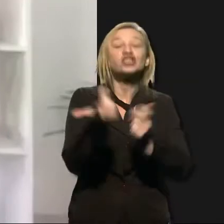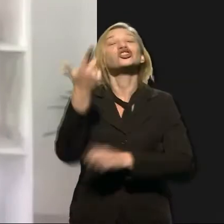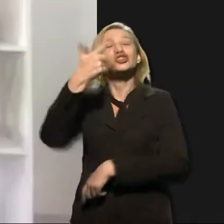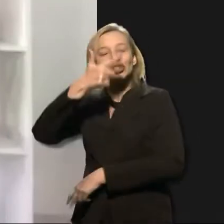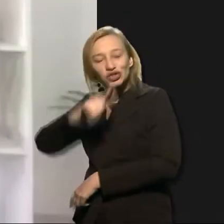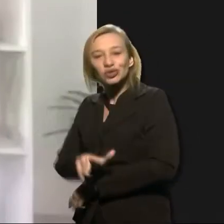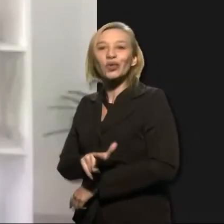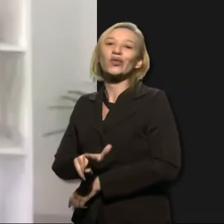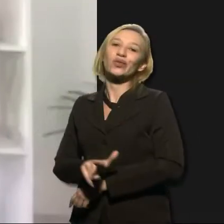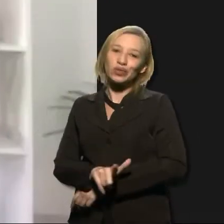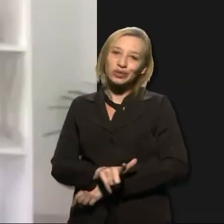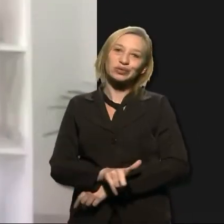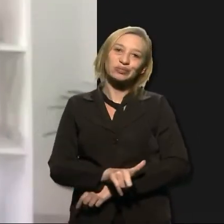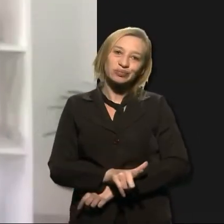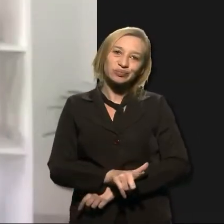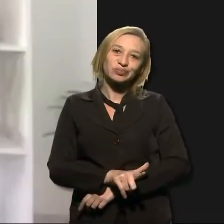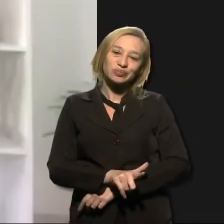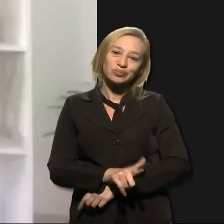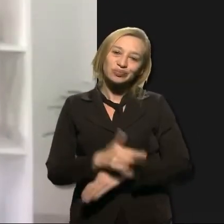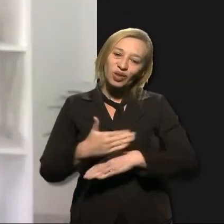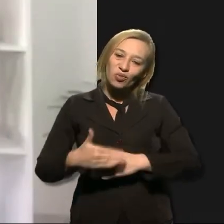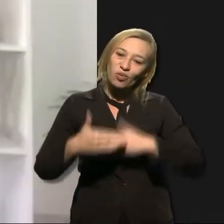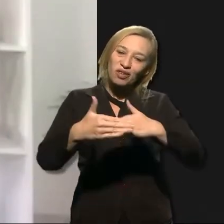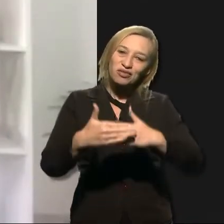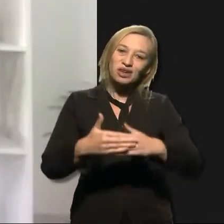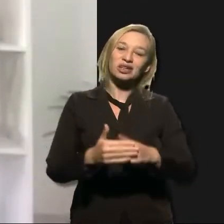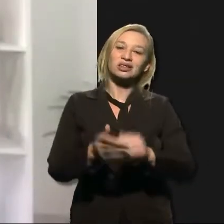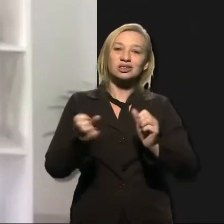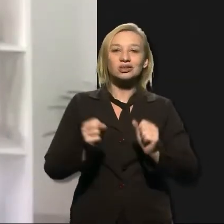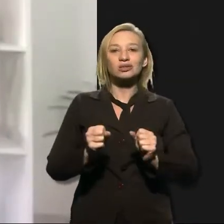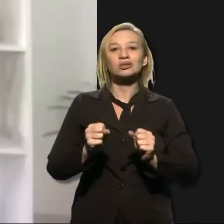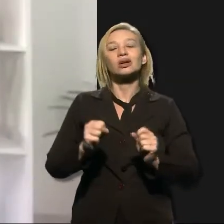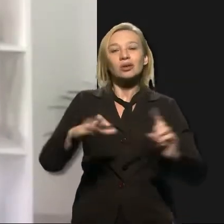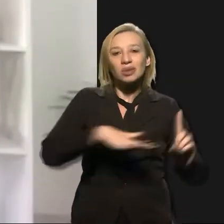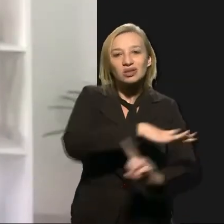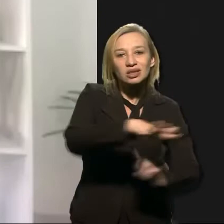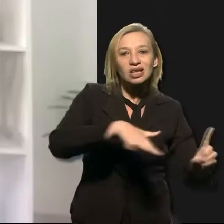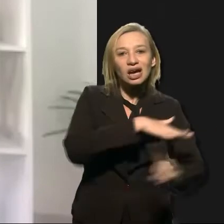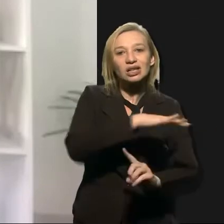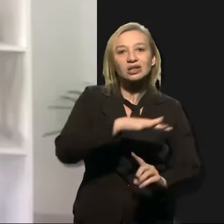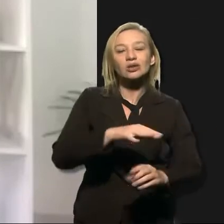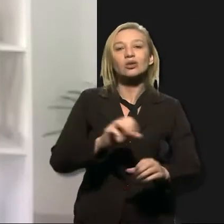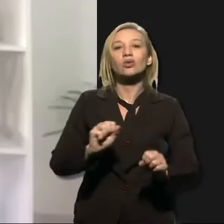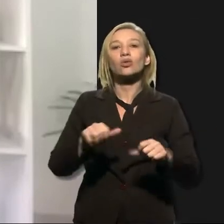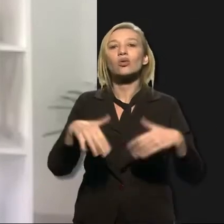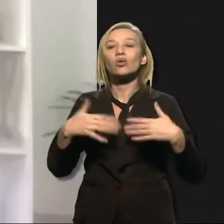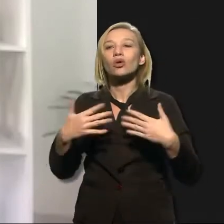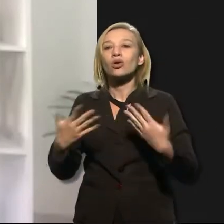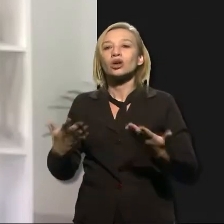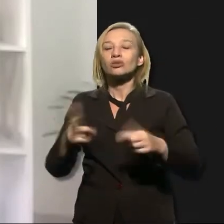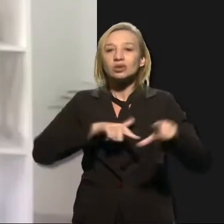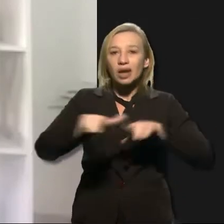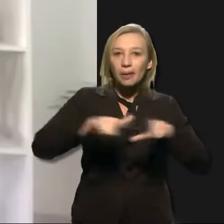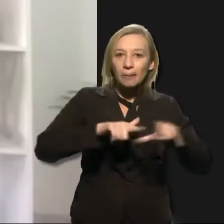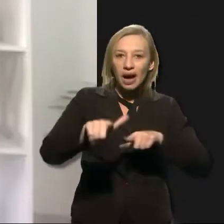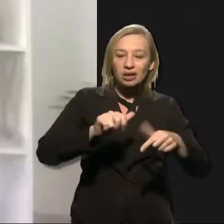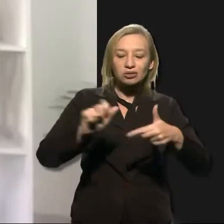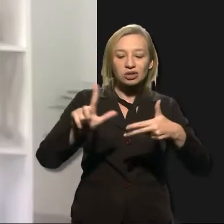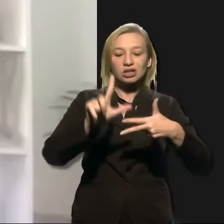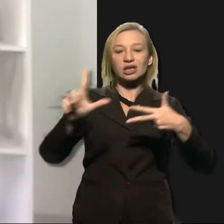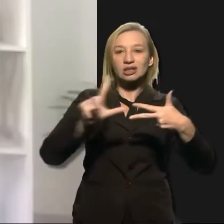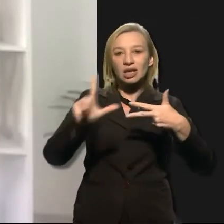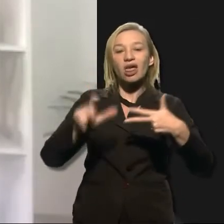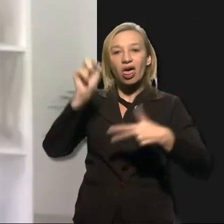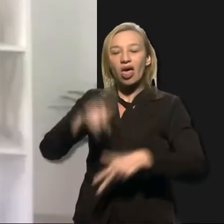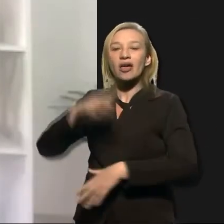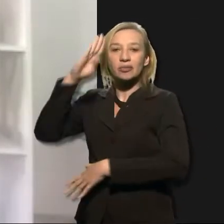favela e da periferia. Então, a LERJ, de novo, dá uma sinalização para a sociedade de quanto